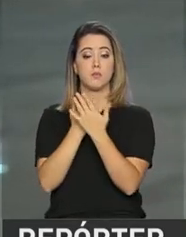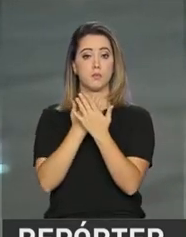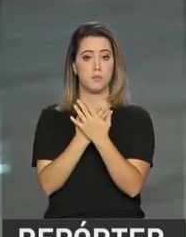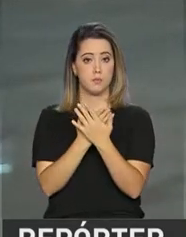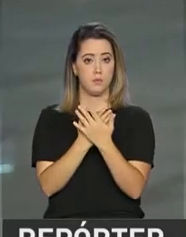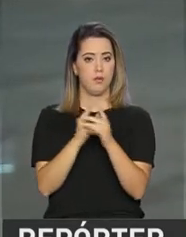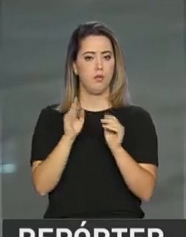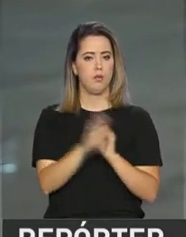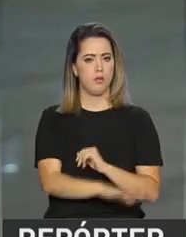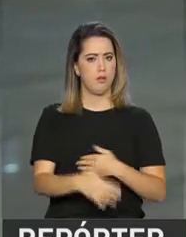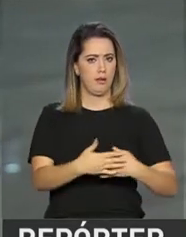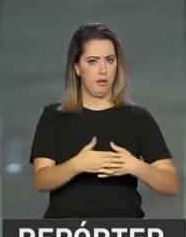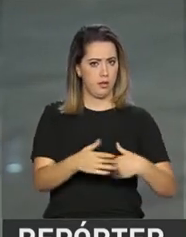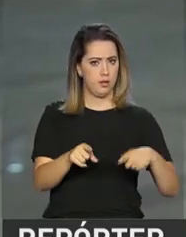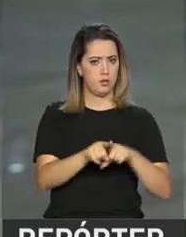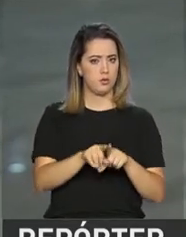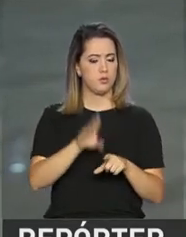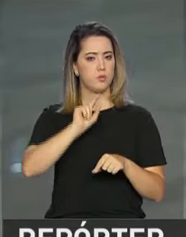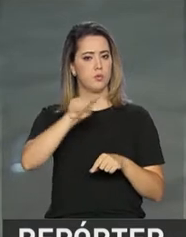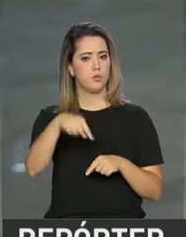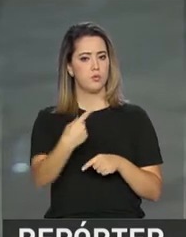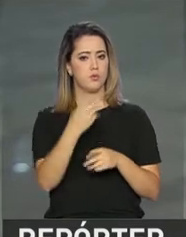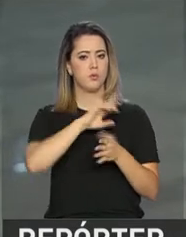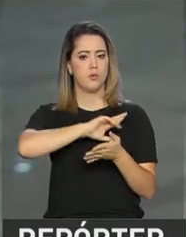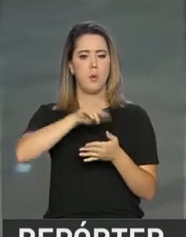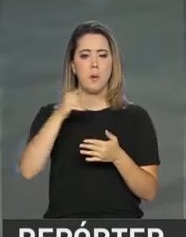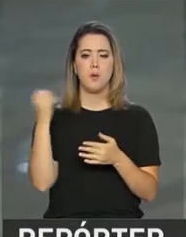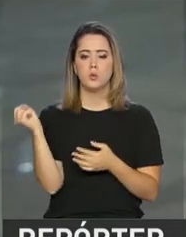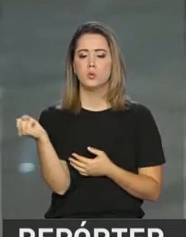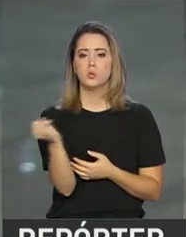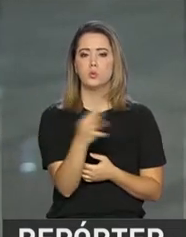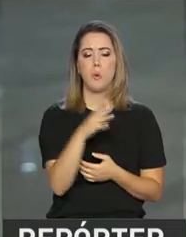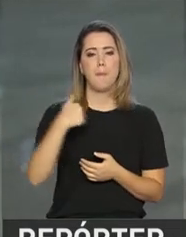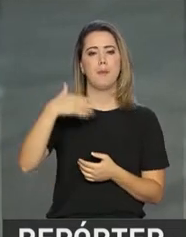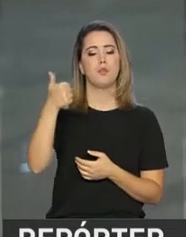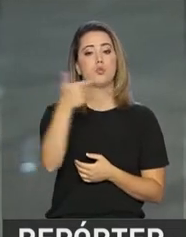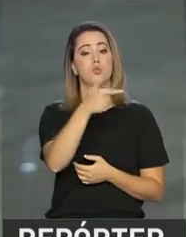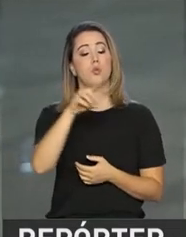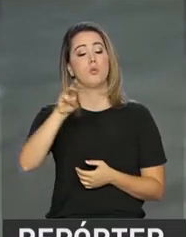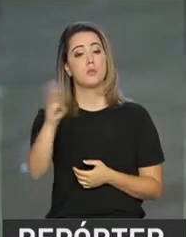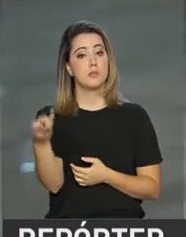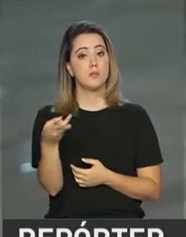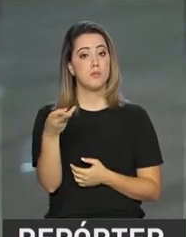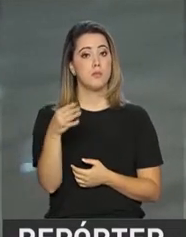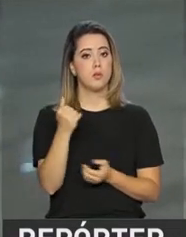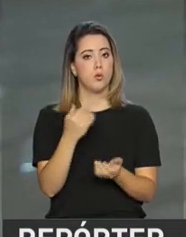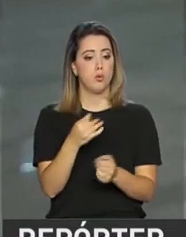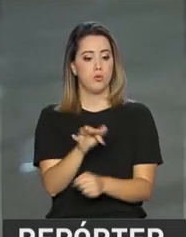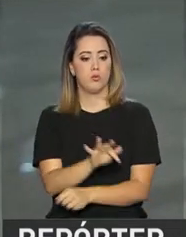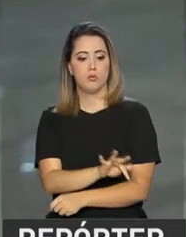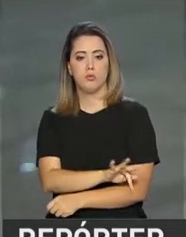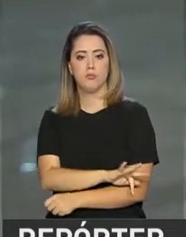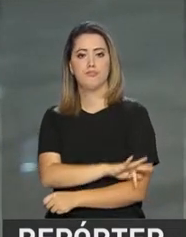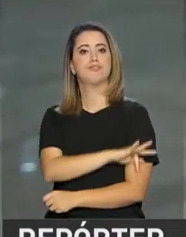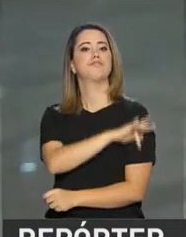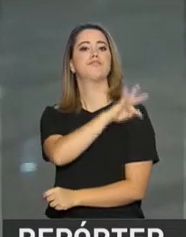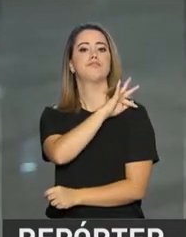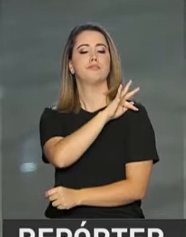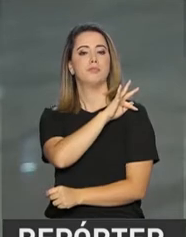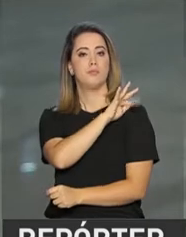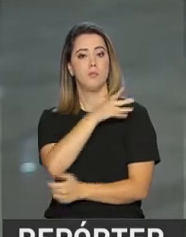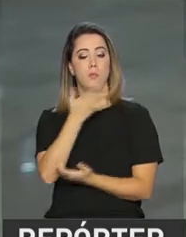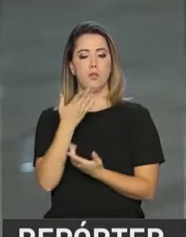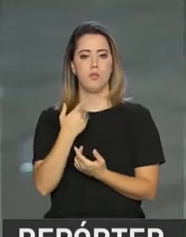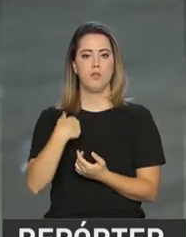e sessenta mil matrículas na pré escola pouco mais de 12 milhões de matrículas nos anos iniciais do ensino fundamental